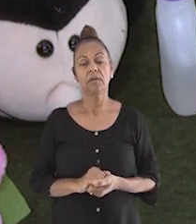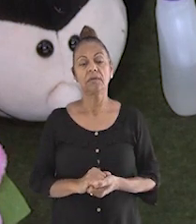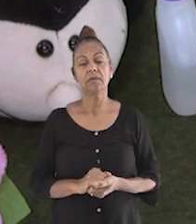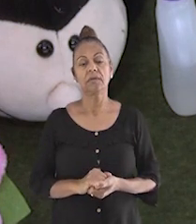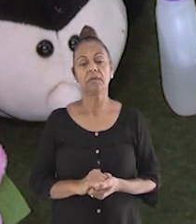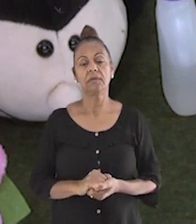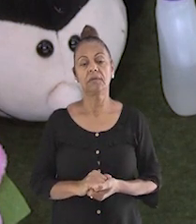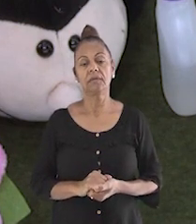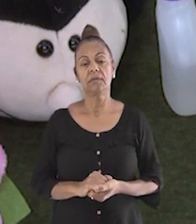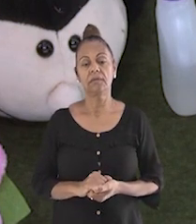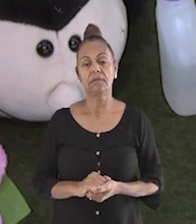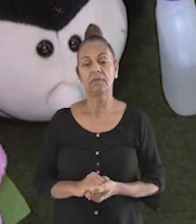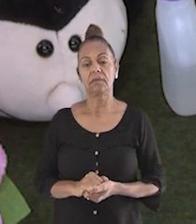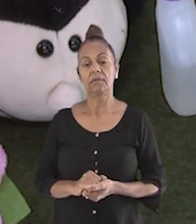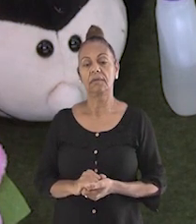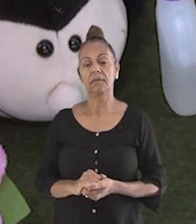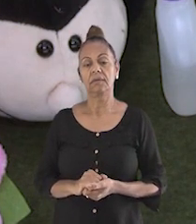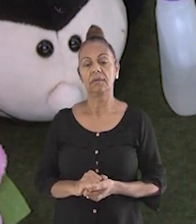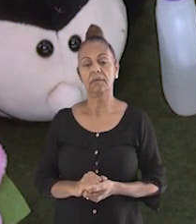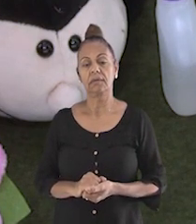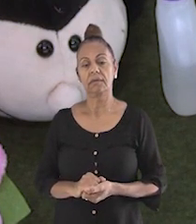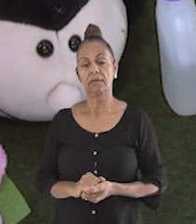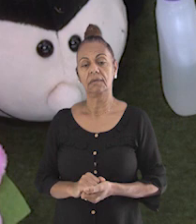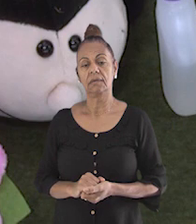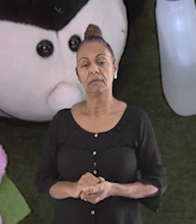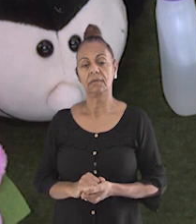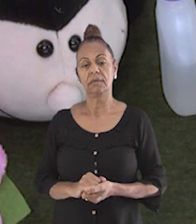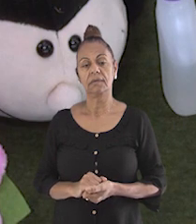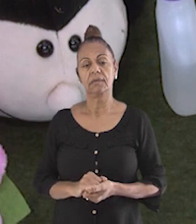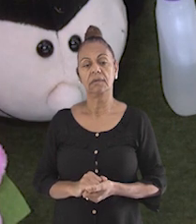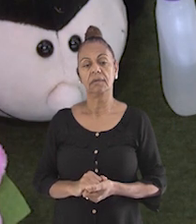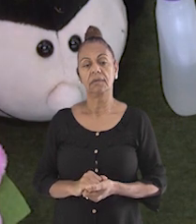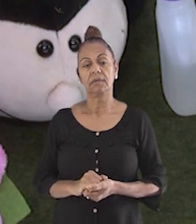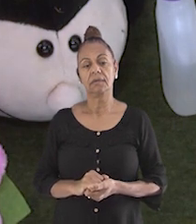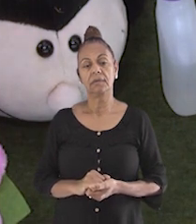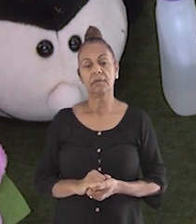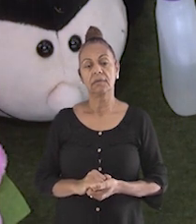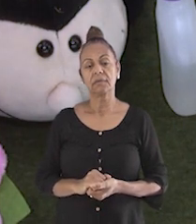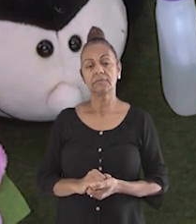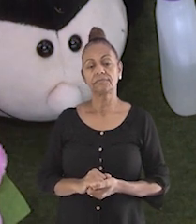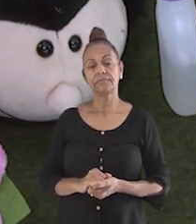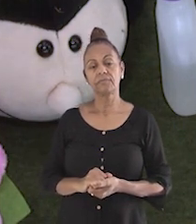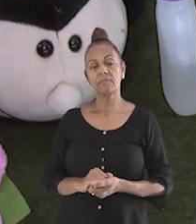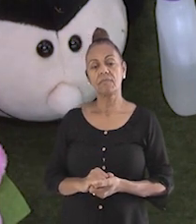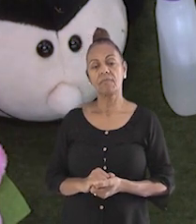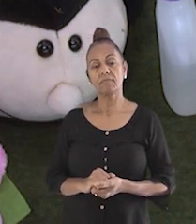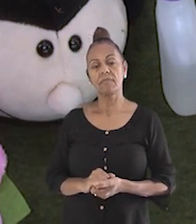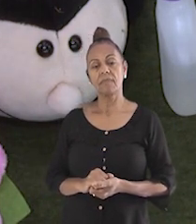faça um olhinho